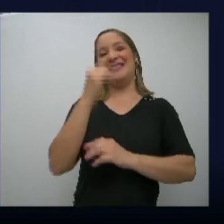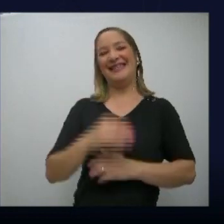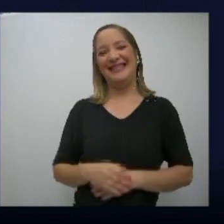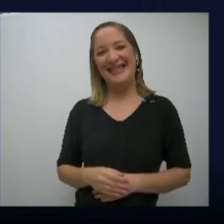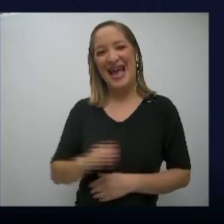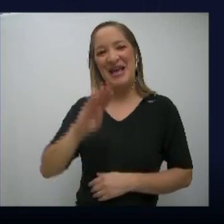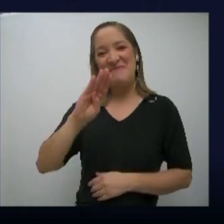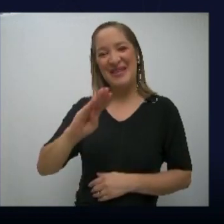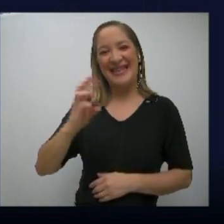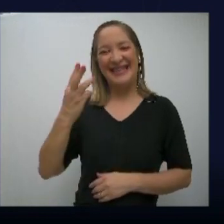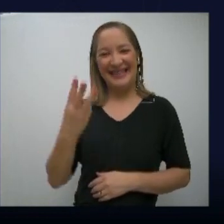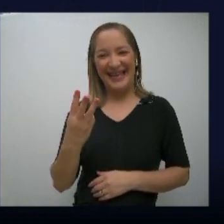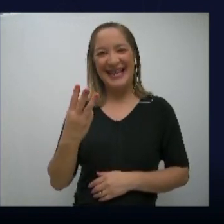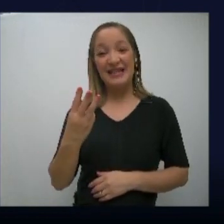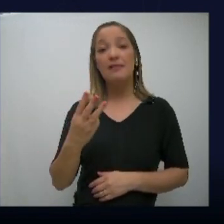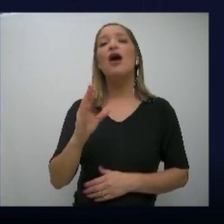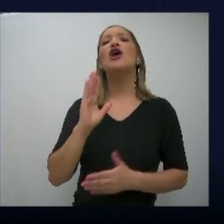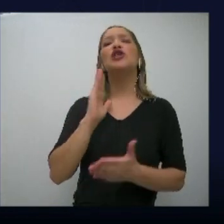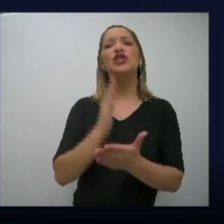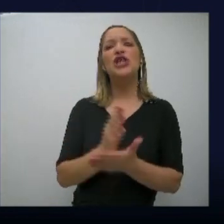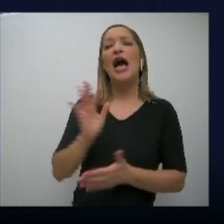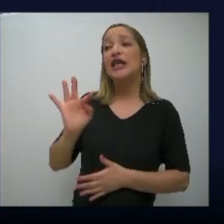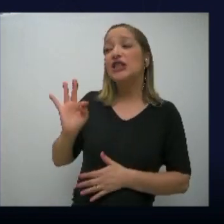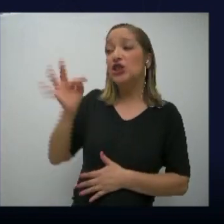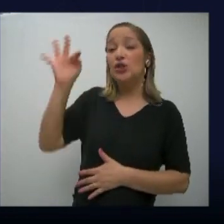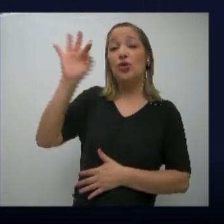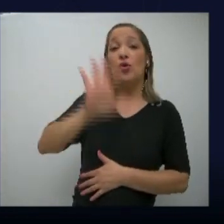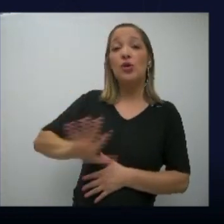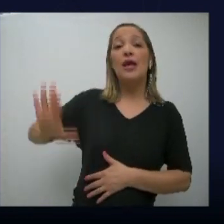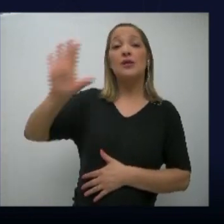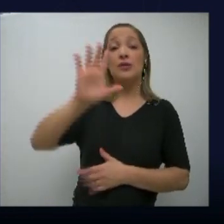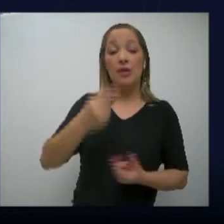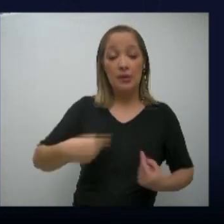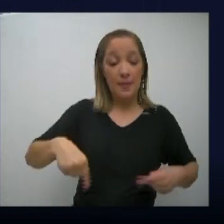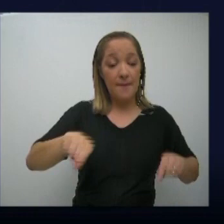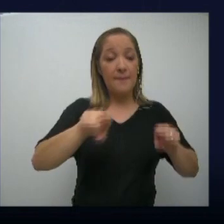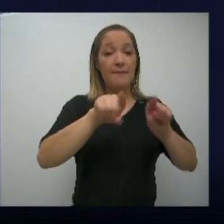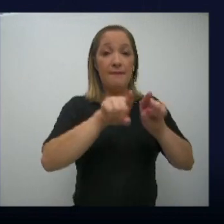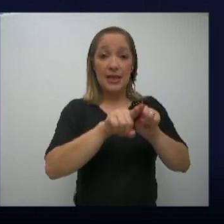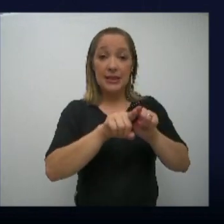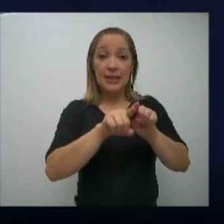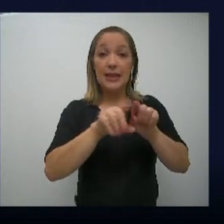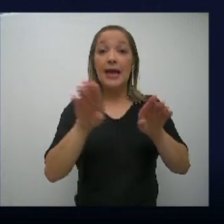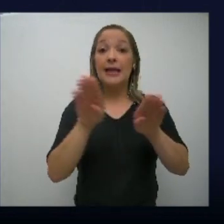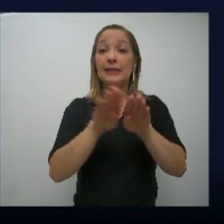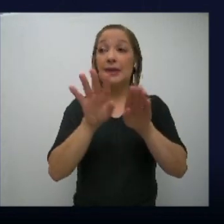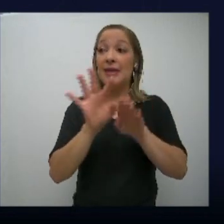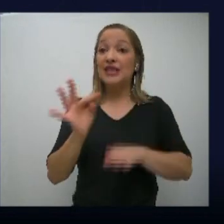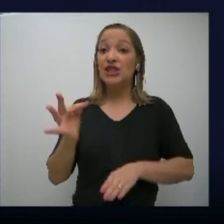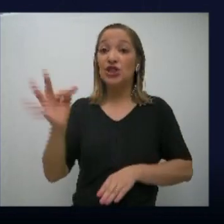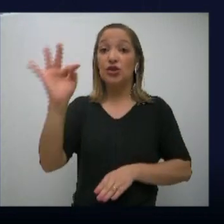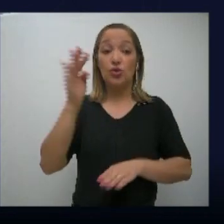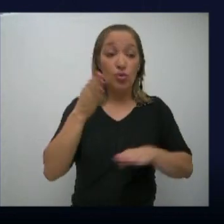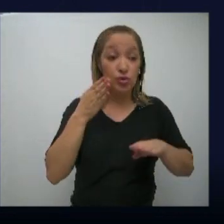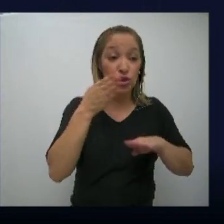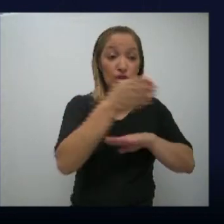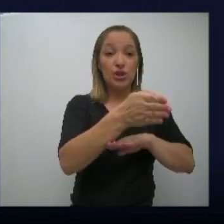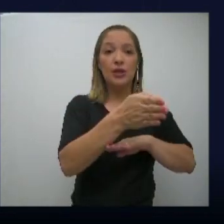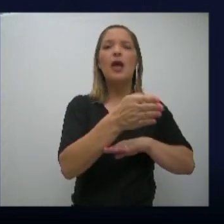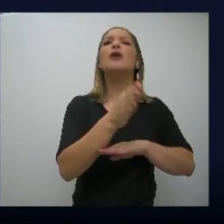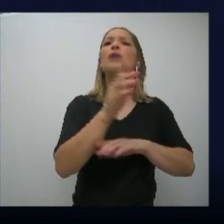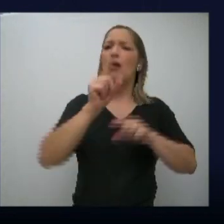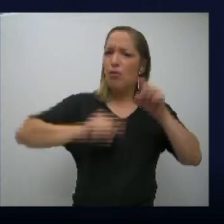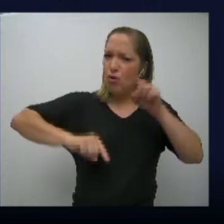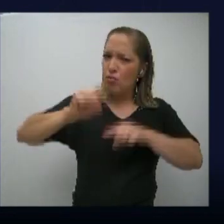que já discuti isso por exemplo que o Tesouro Nacional na Parceria que a gente tem que o tesouro né no tesouro direto é um já é um produto de